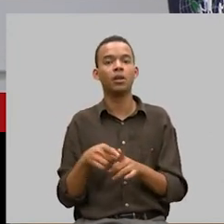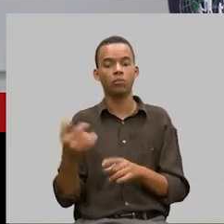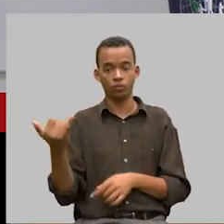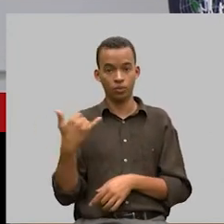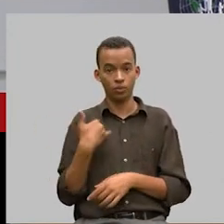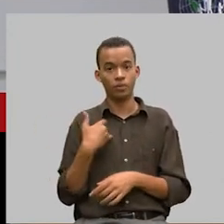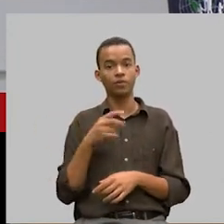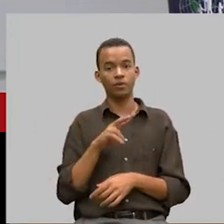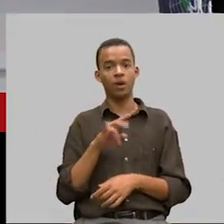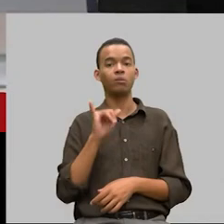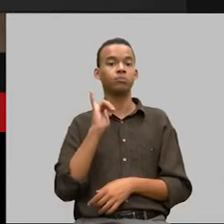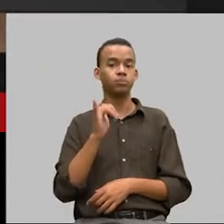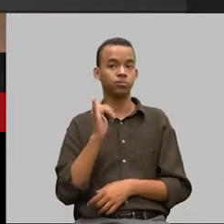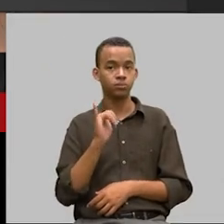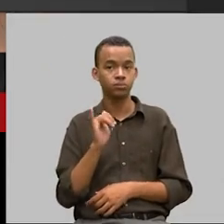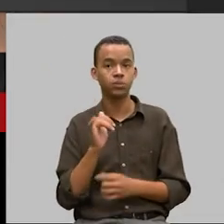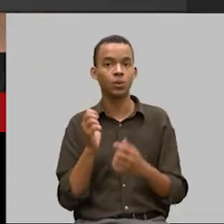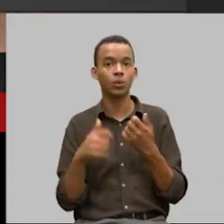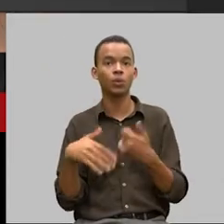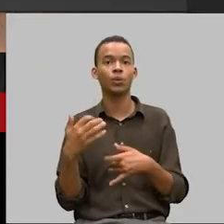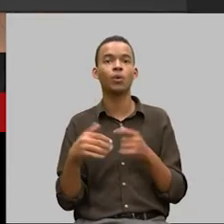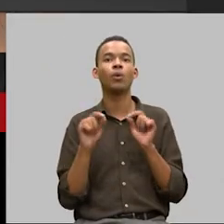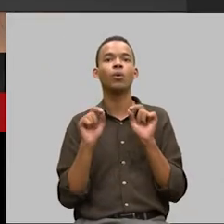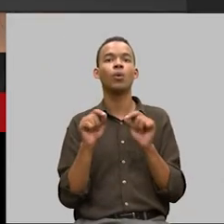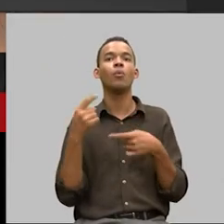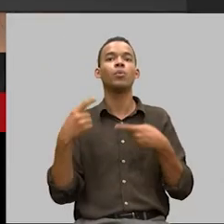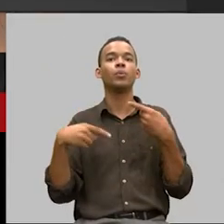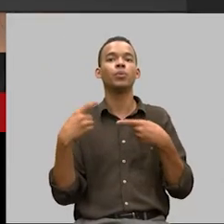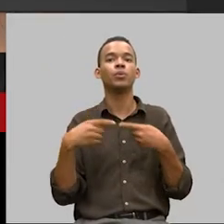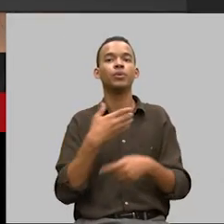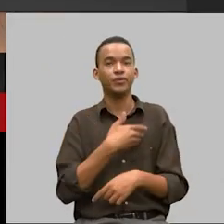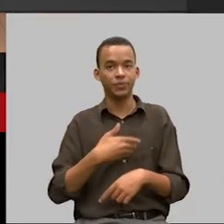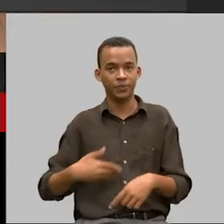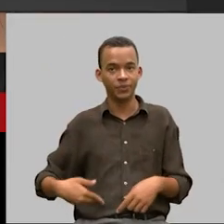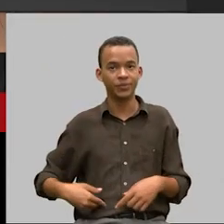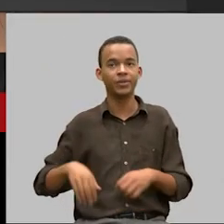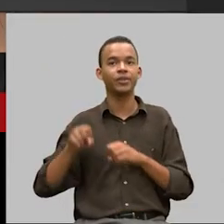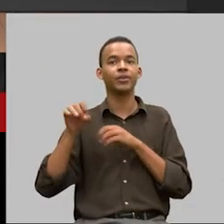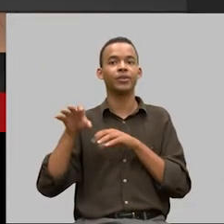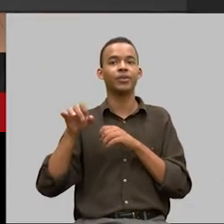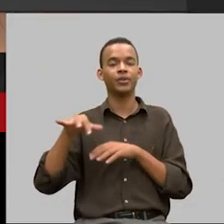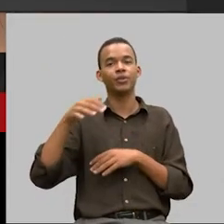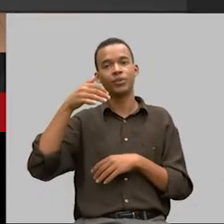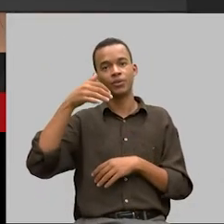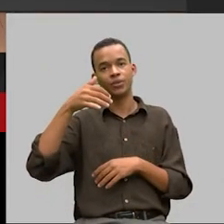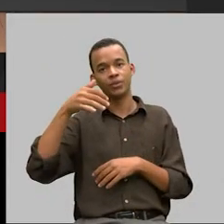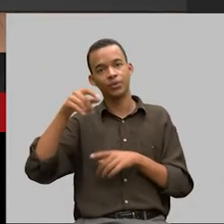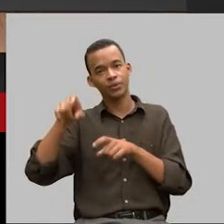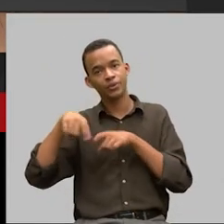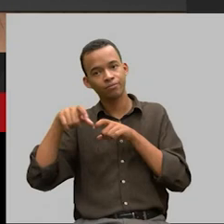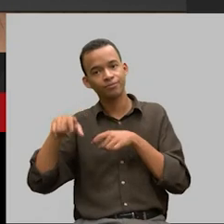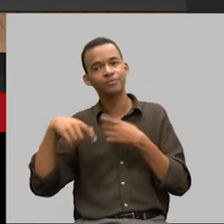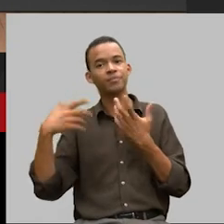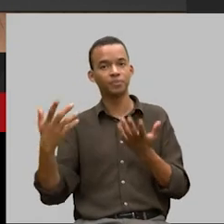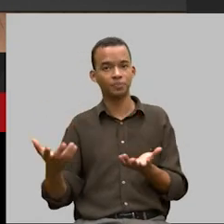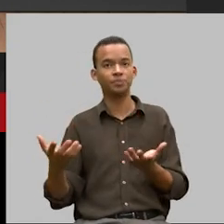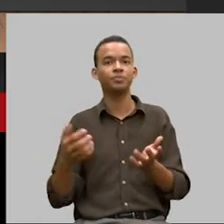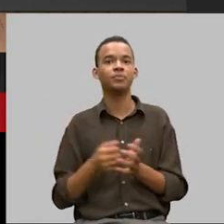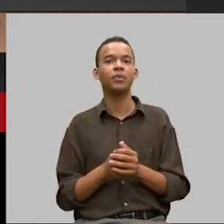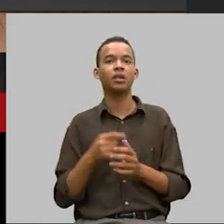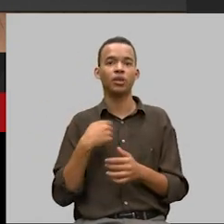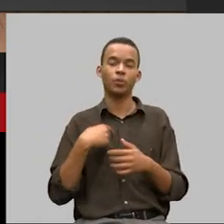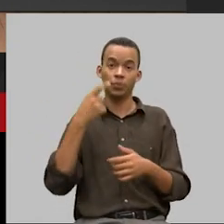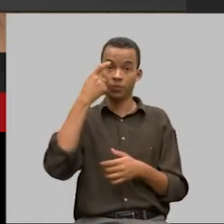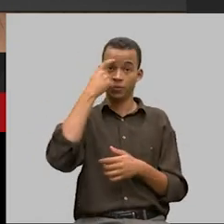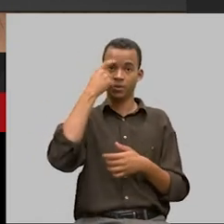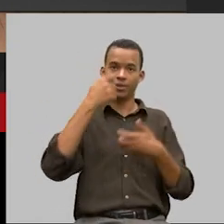isso ã políticas públicas para educação do campo e aí eu pensei vou falar com eles sobre a conai